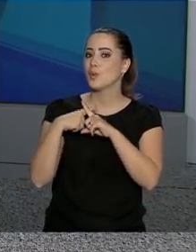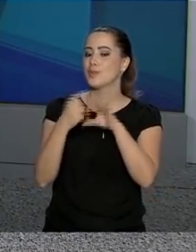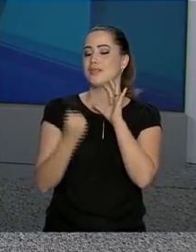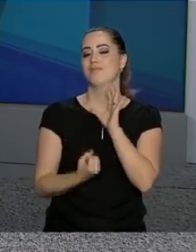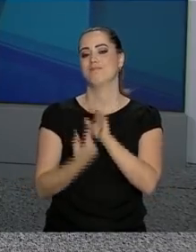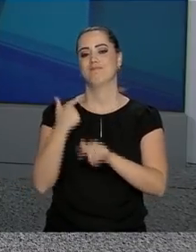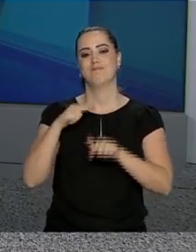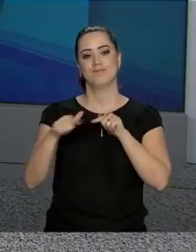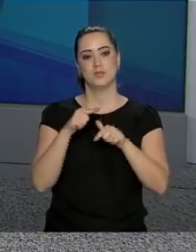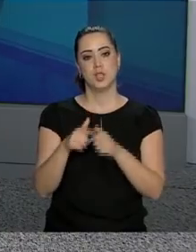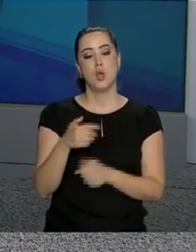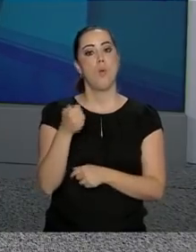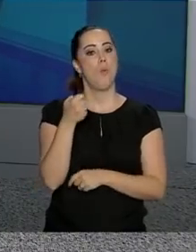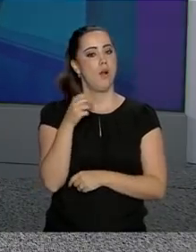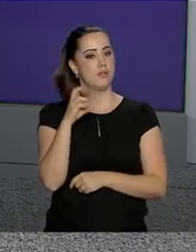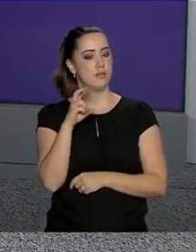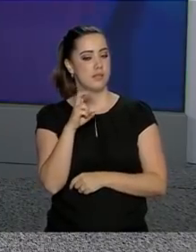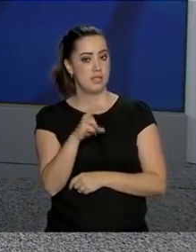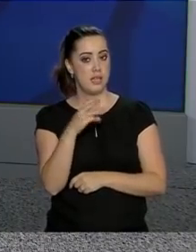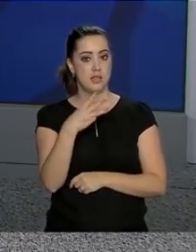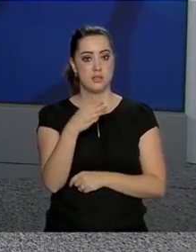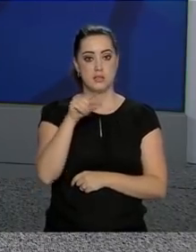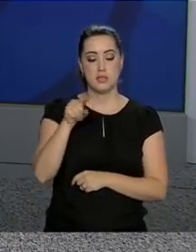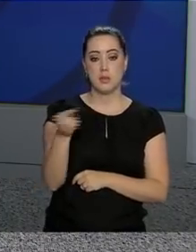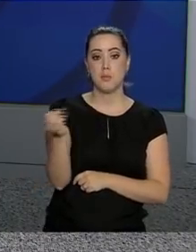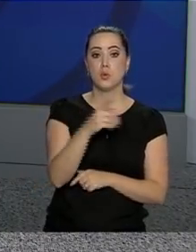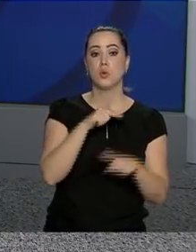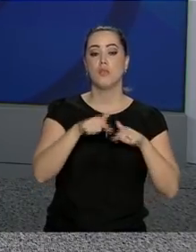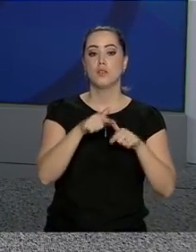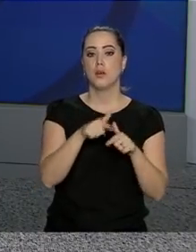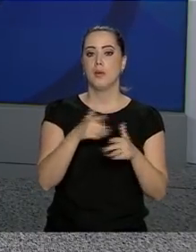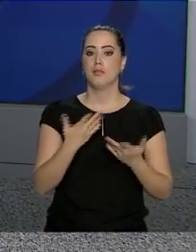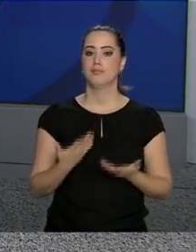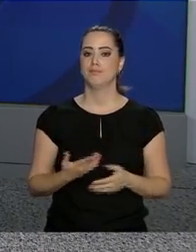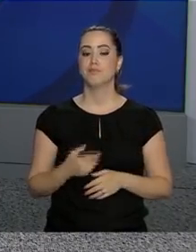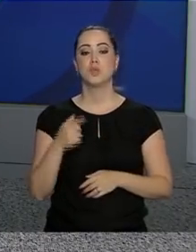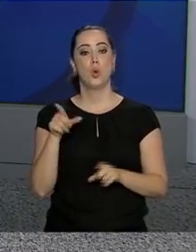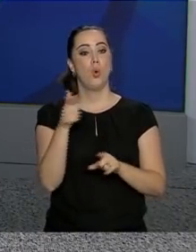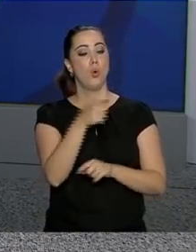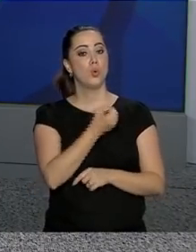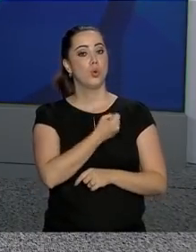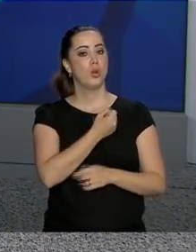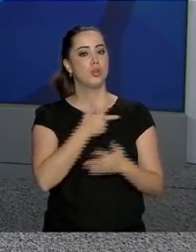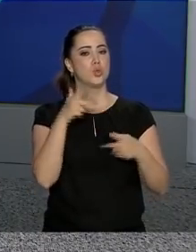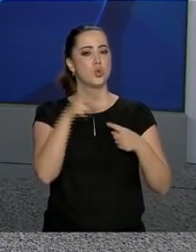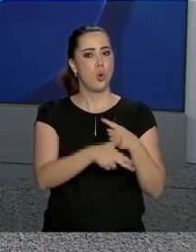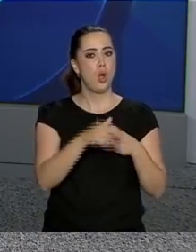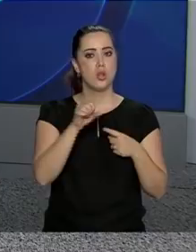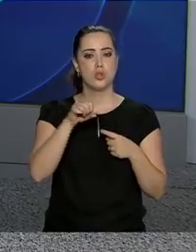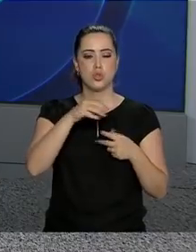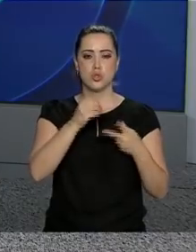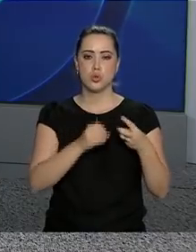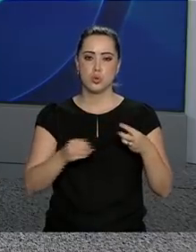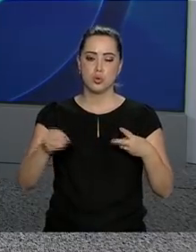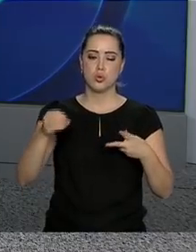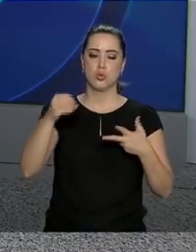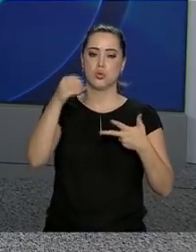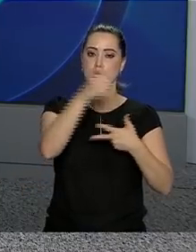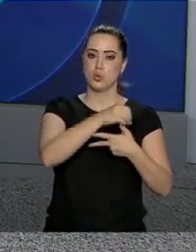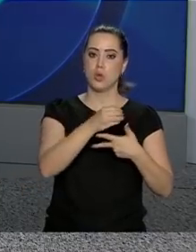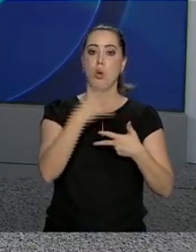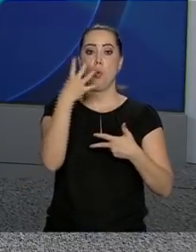geração de empregos. Foram quase 530 mil novos postos de trabalho. E mais notas de corte do Sisu são